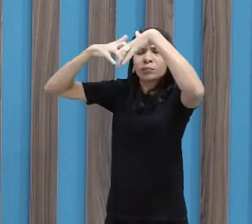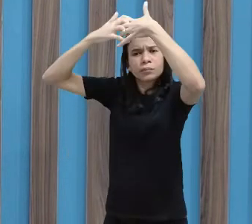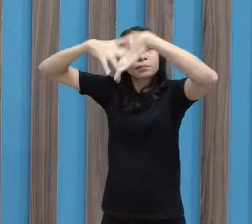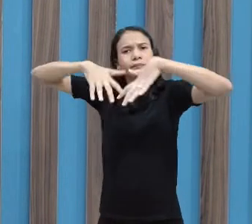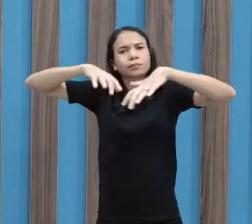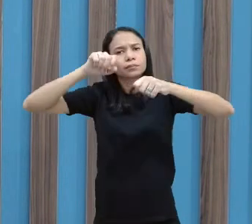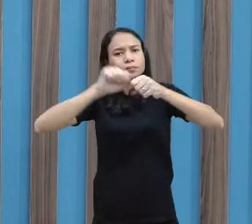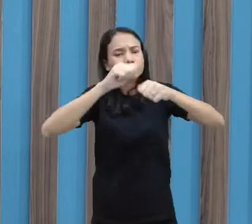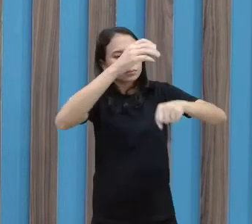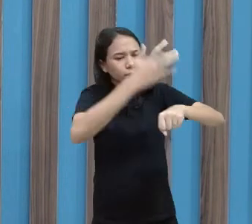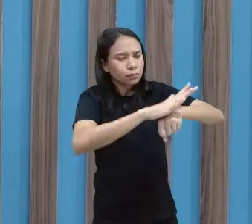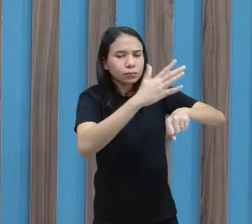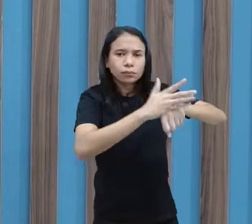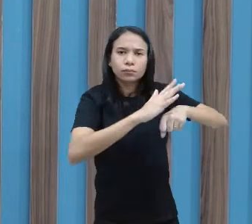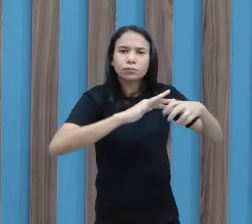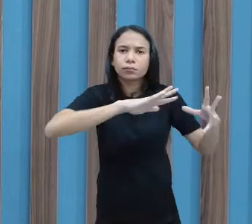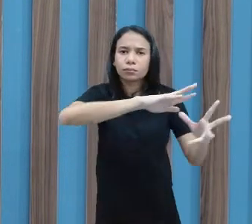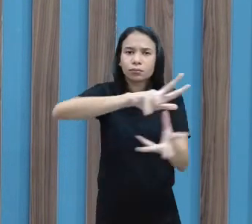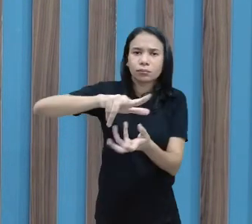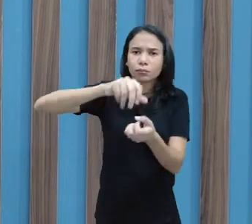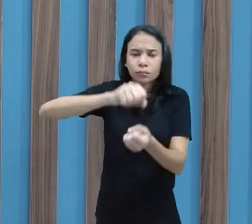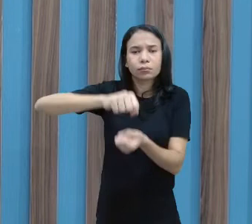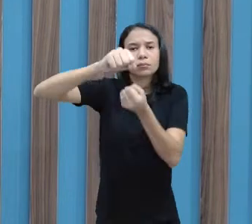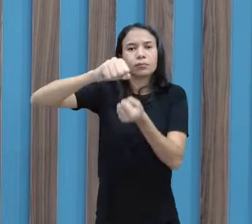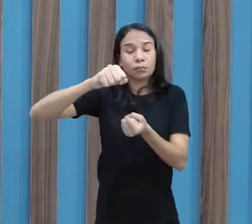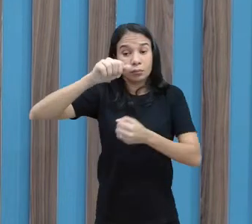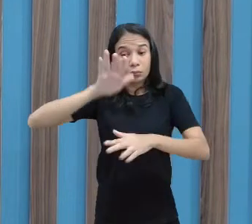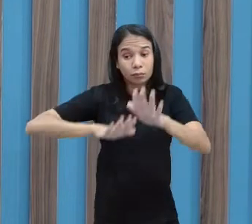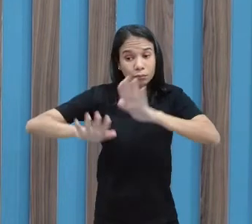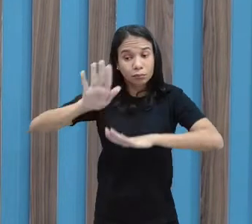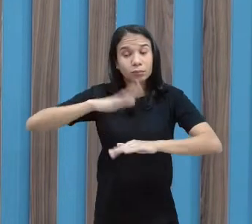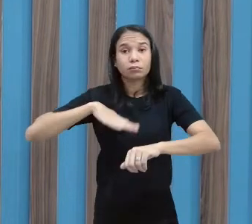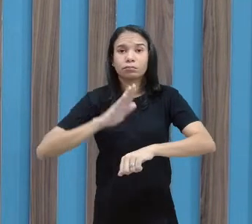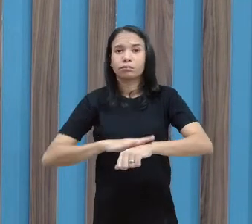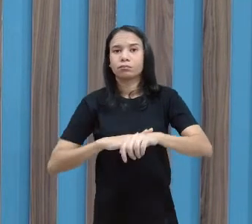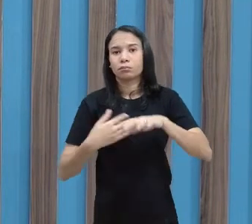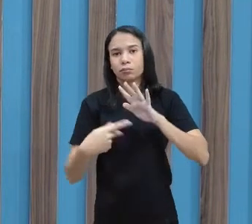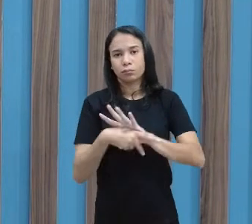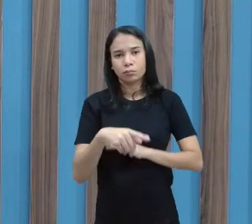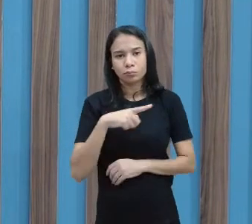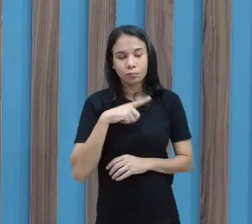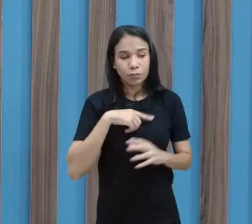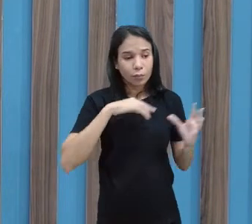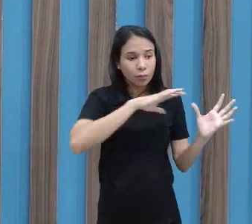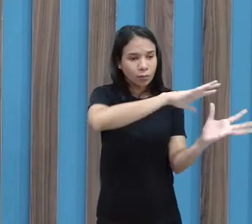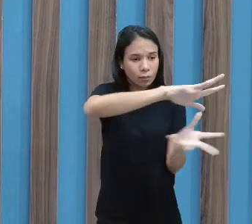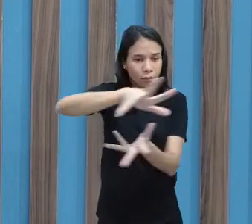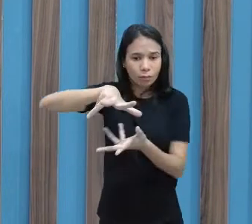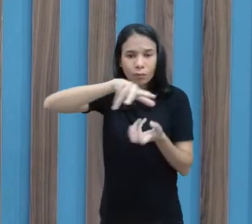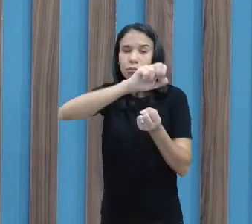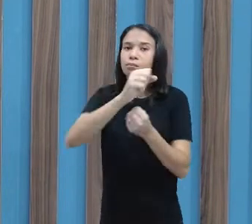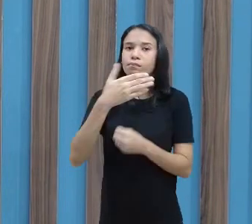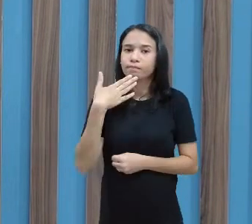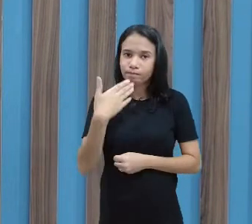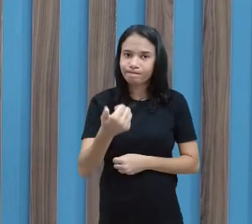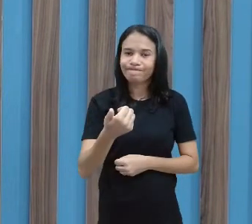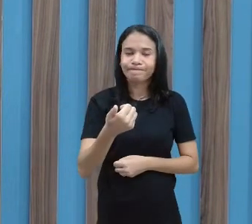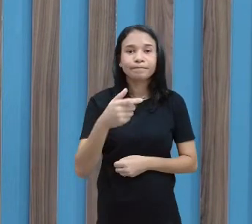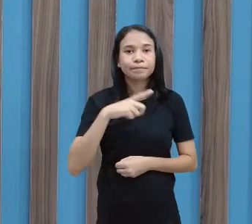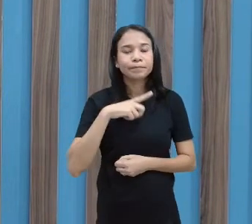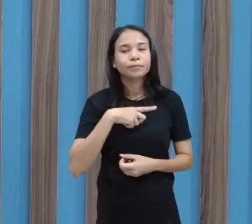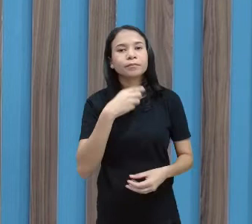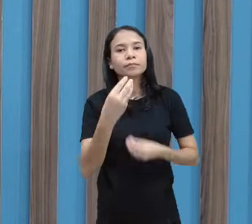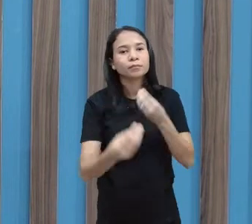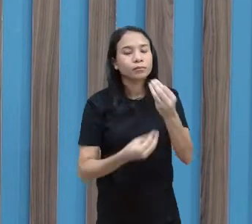questões para que a gente possa cuidar, ter um mundo mais sustentável. Tanto a